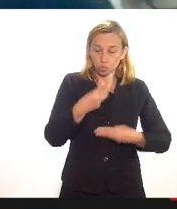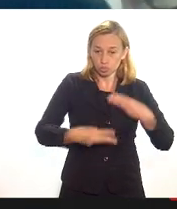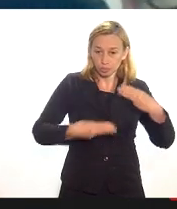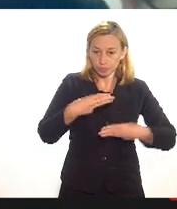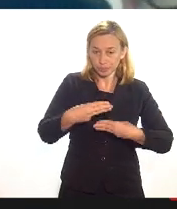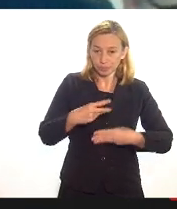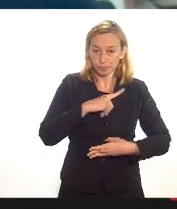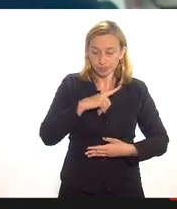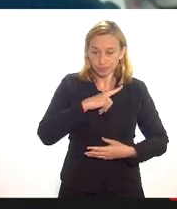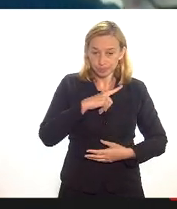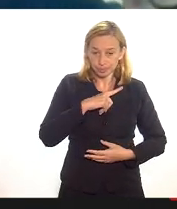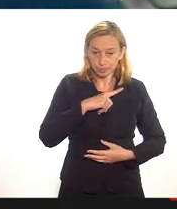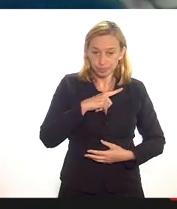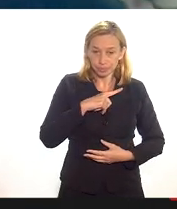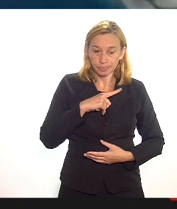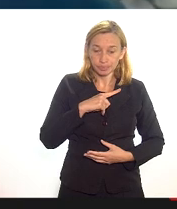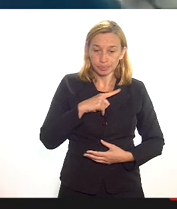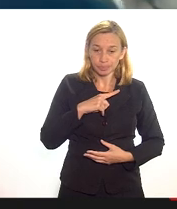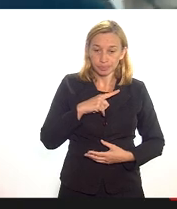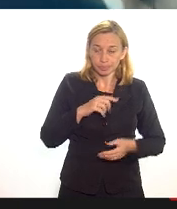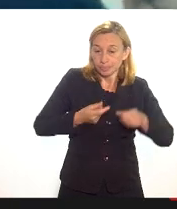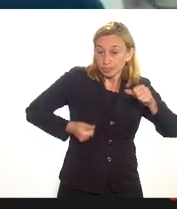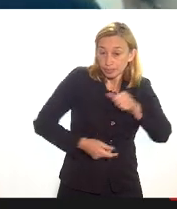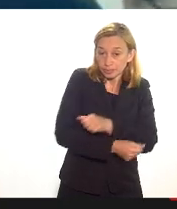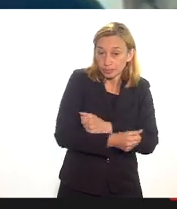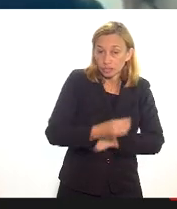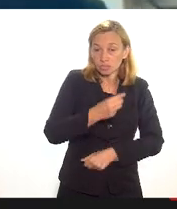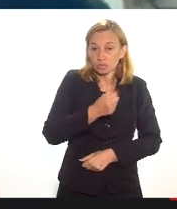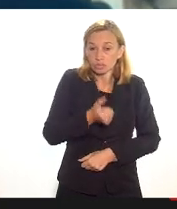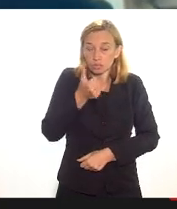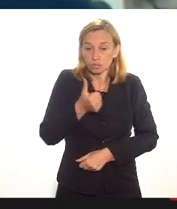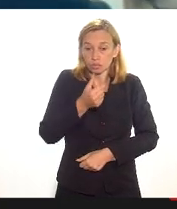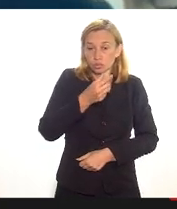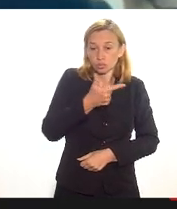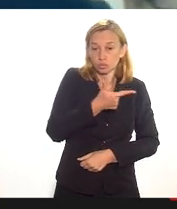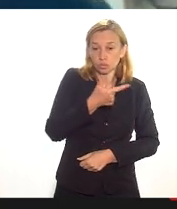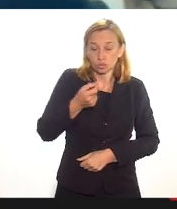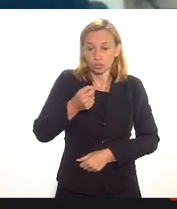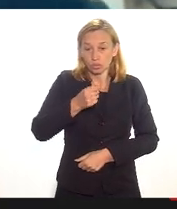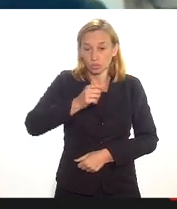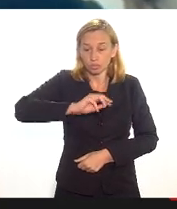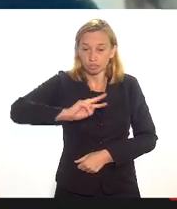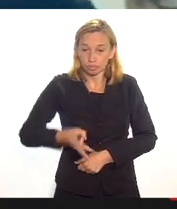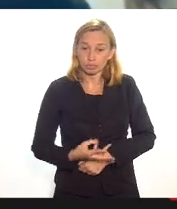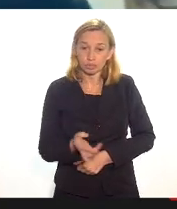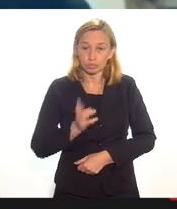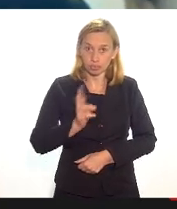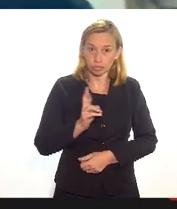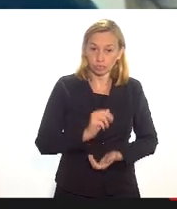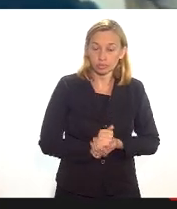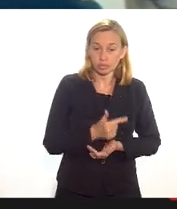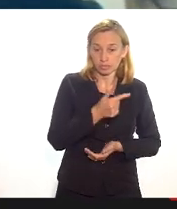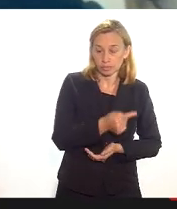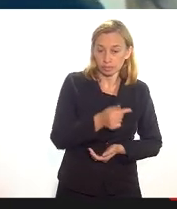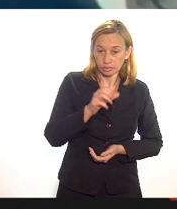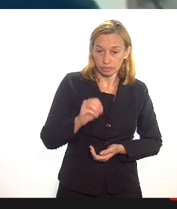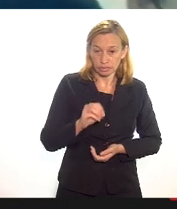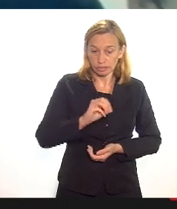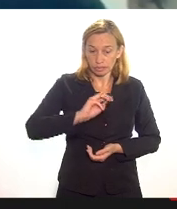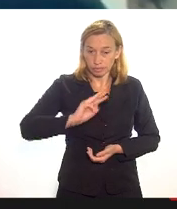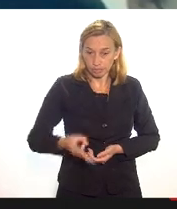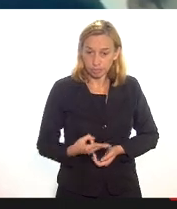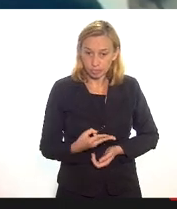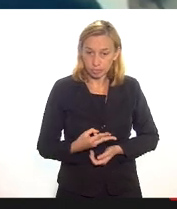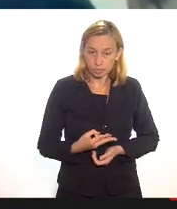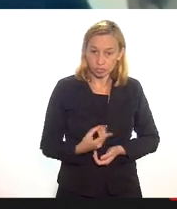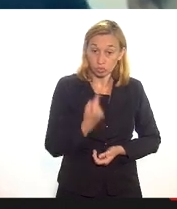um investimento de P&D da ordem de quase 200 milhões de reais, ou seja, 70 milhões mês em